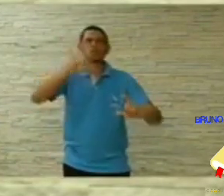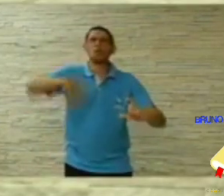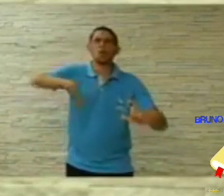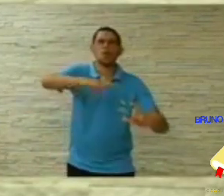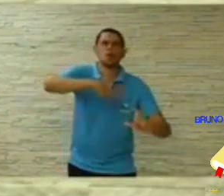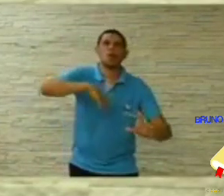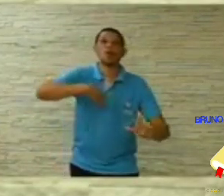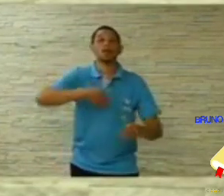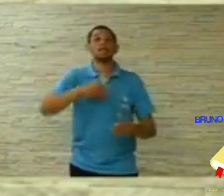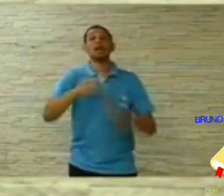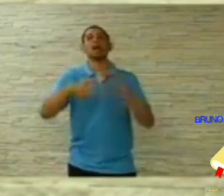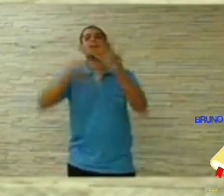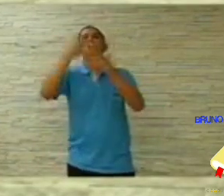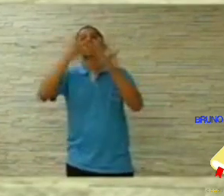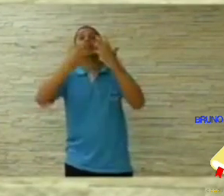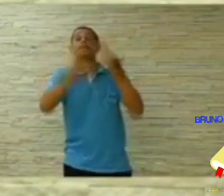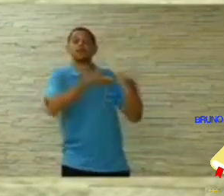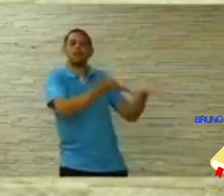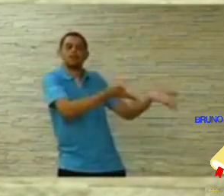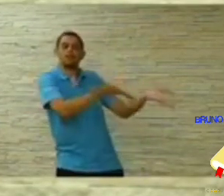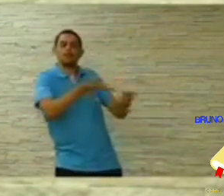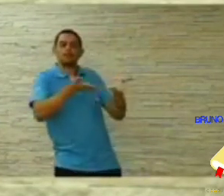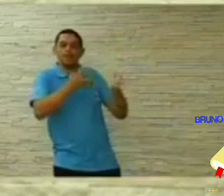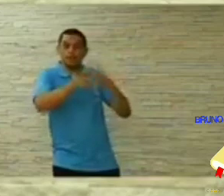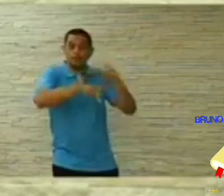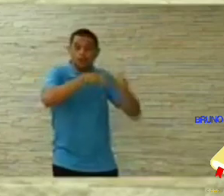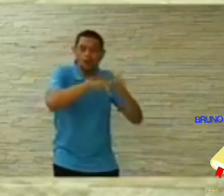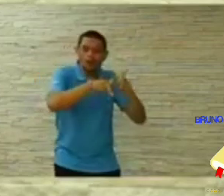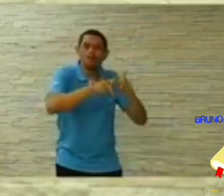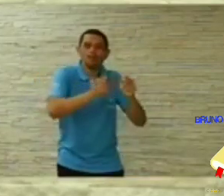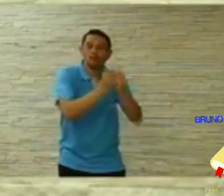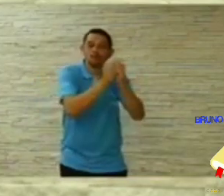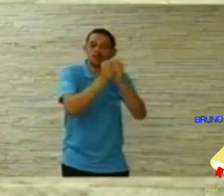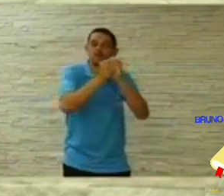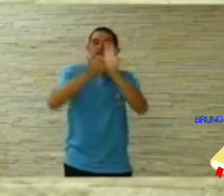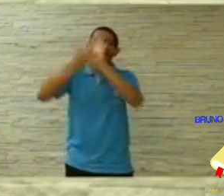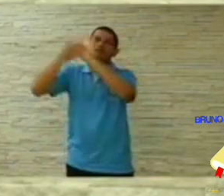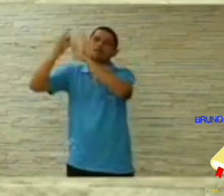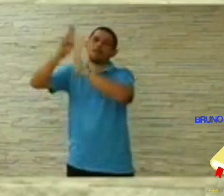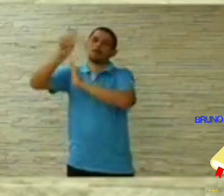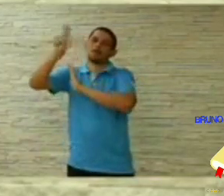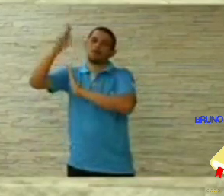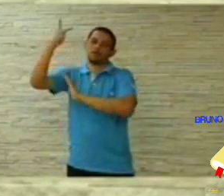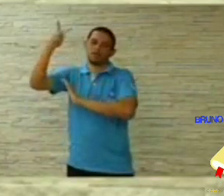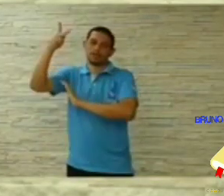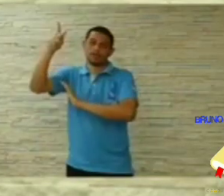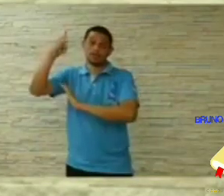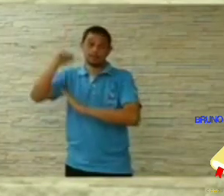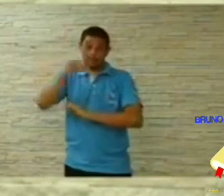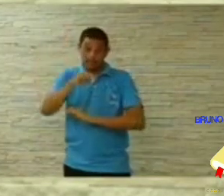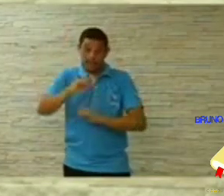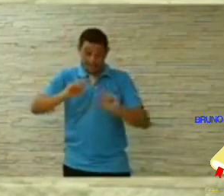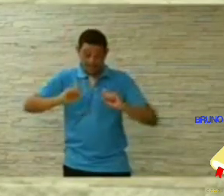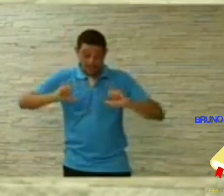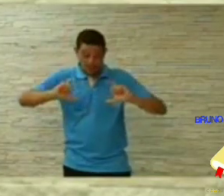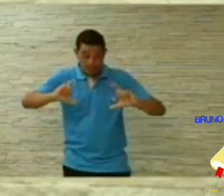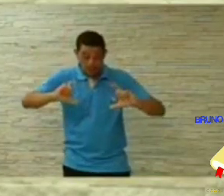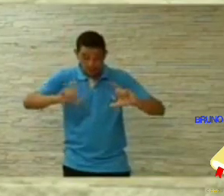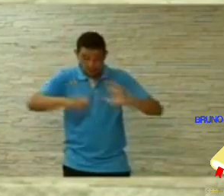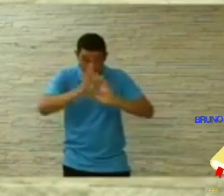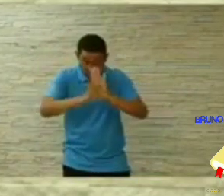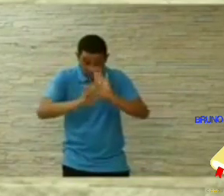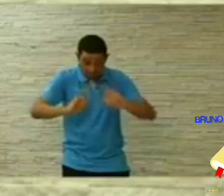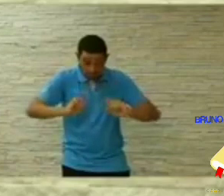convidando o povo a louvar o nome do Senhor. Na verdade, essa estrofe era exatamente um convite de